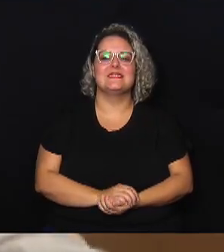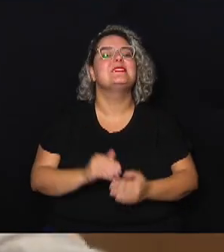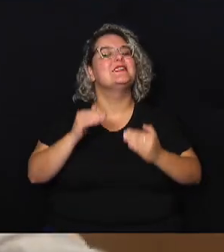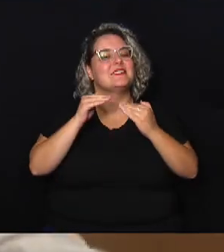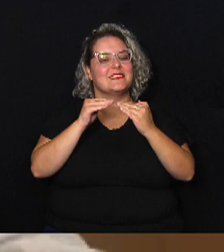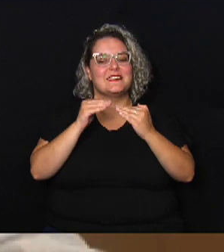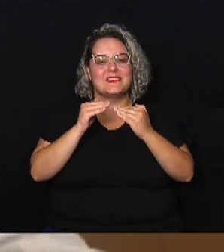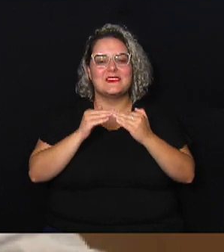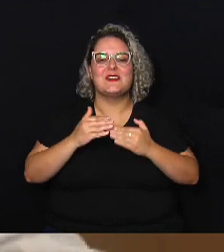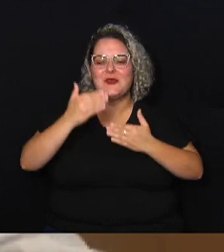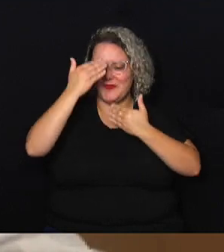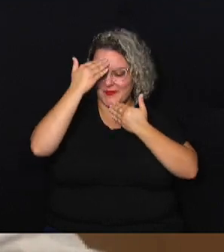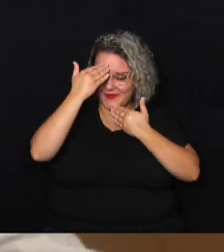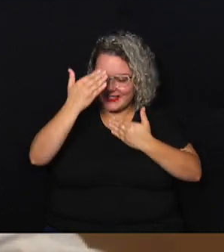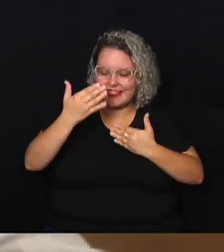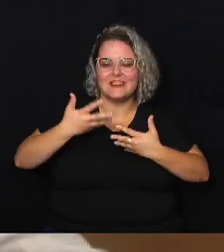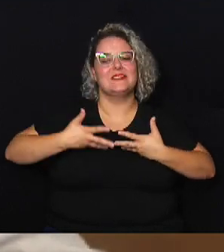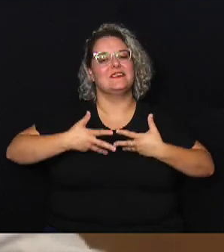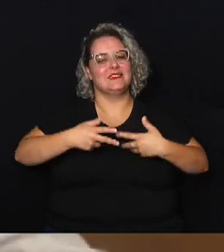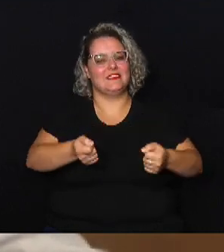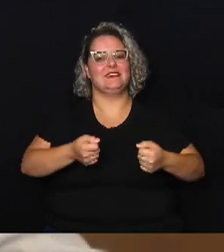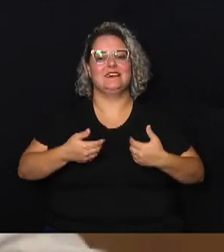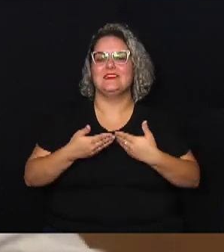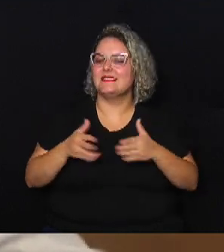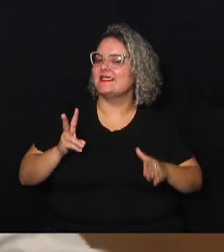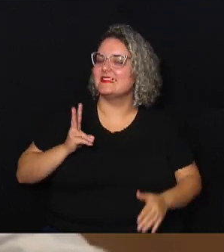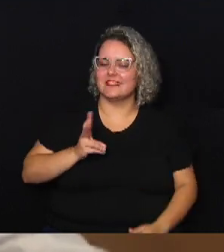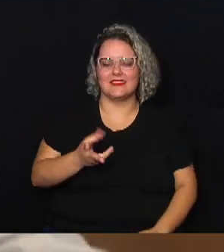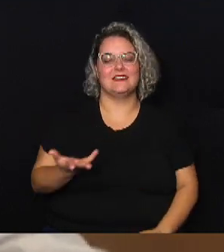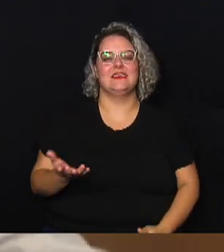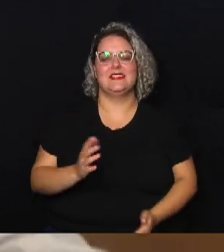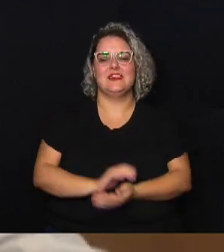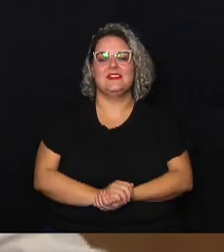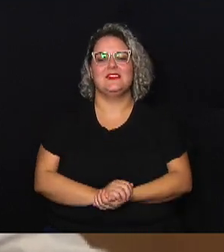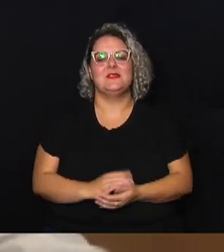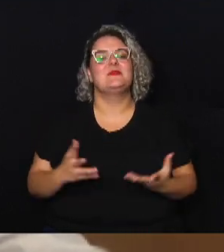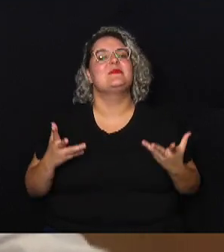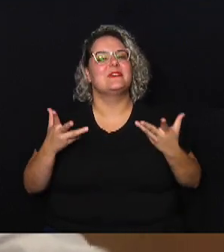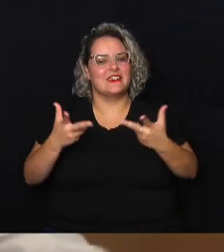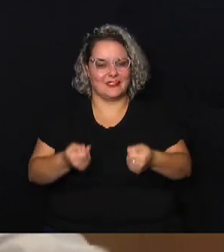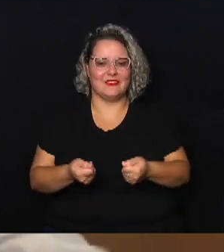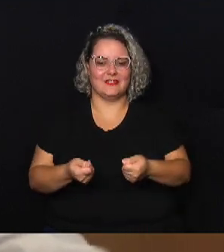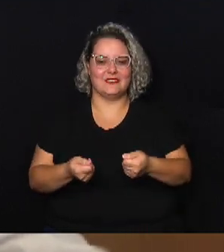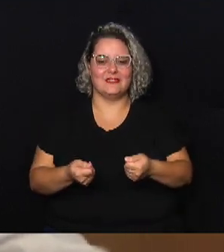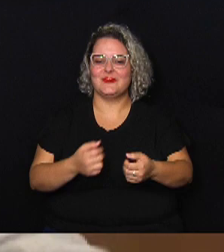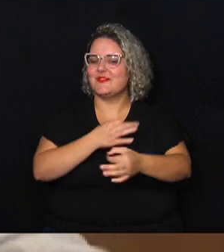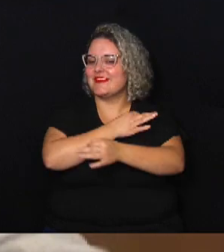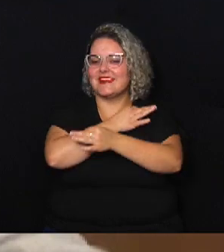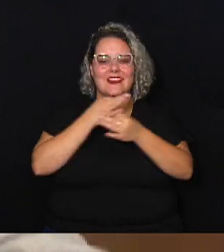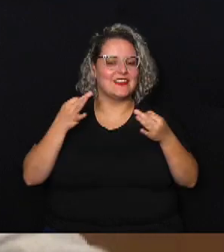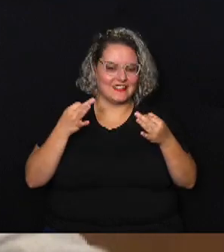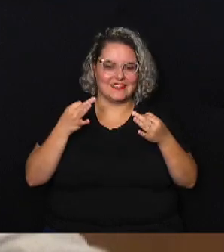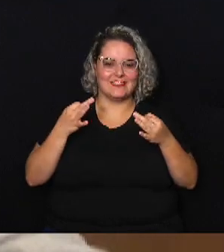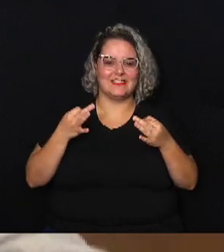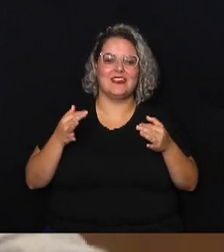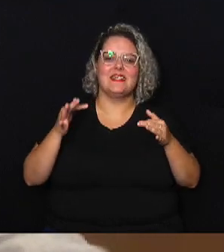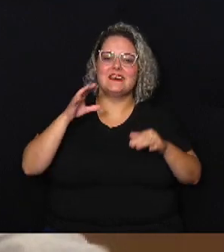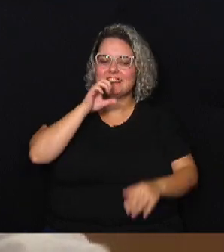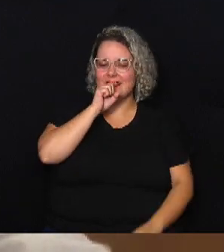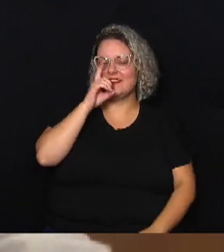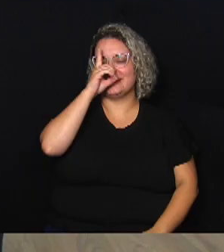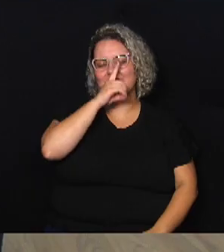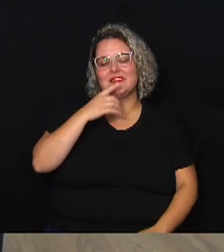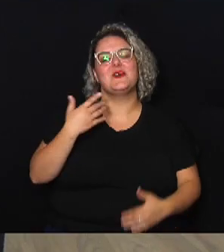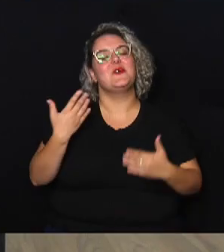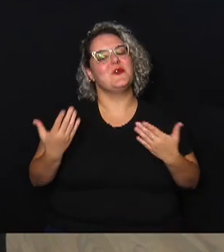Combinado, muito obrigado pelo convite, estou à disposição aí, e para todo mundo, um excelente final de semana. Bom